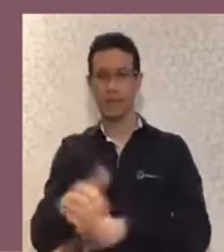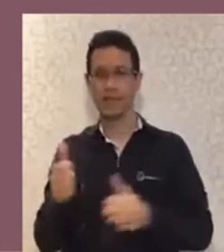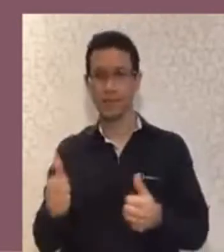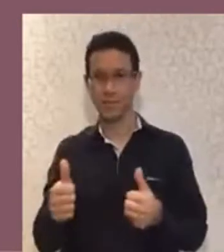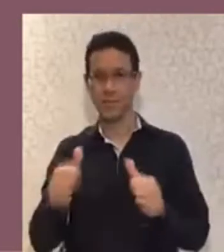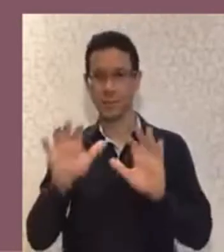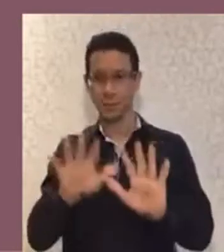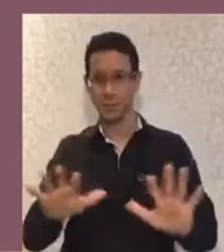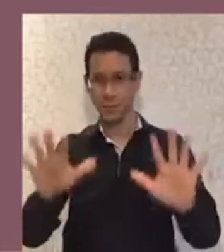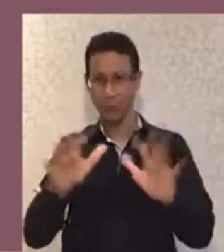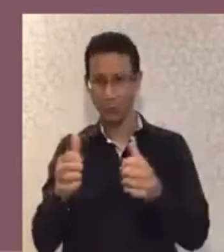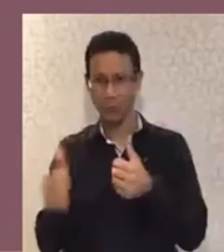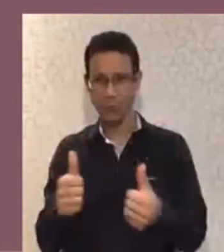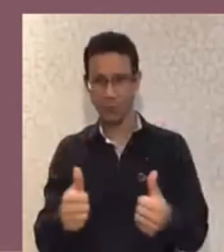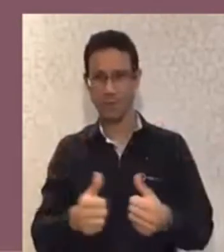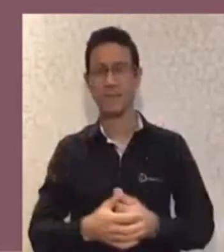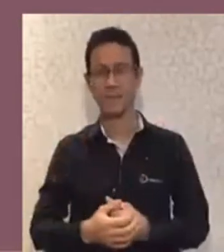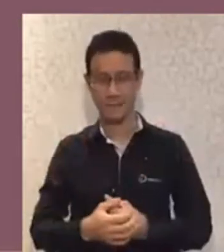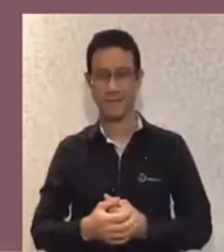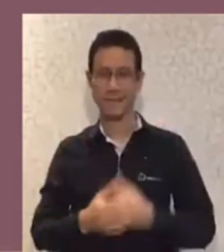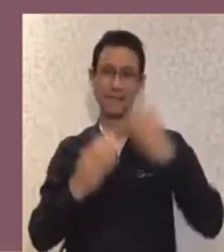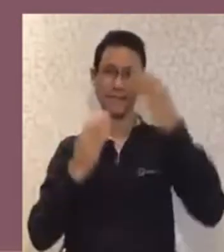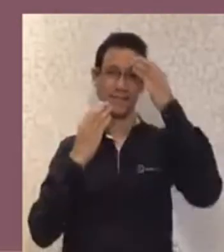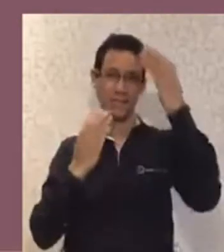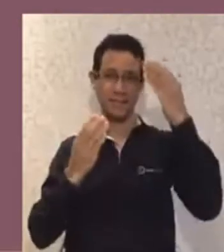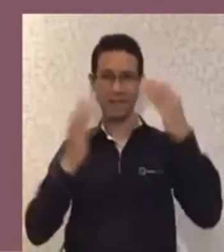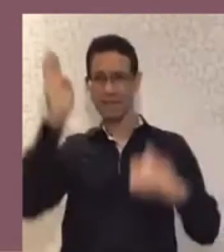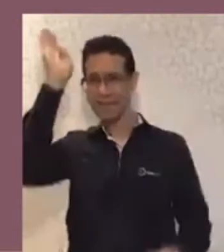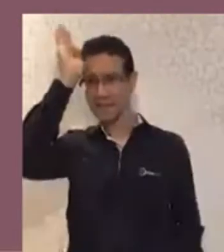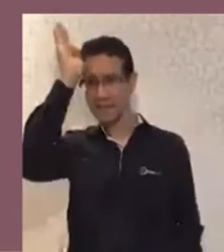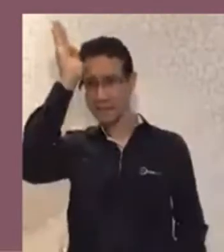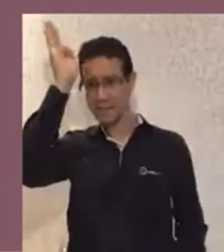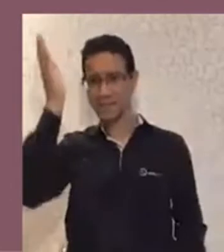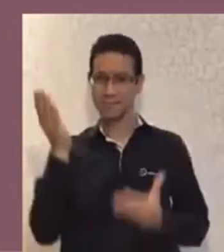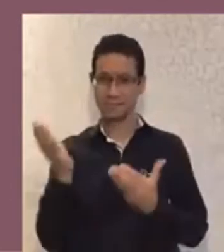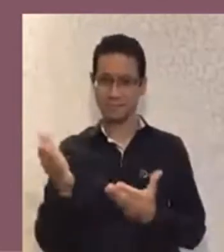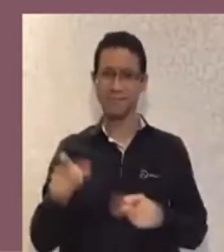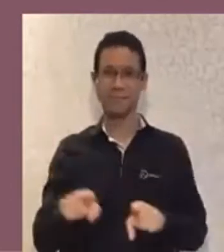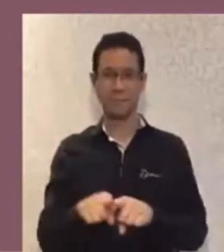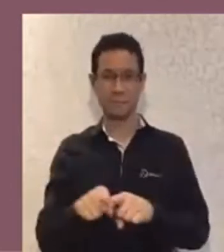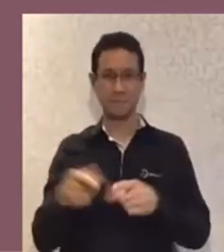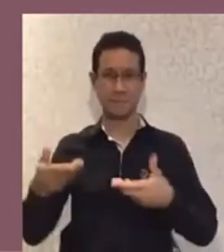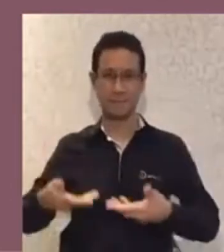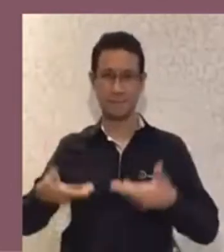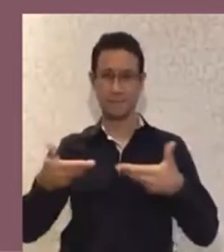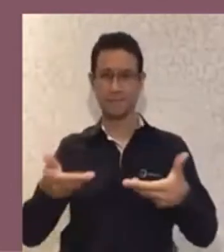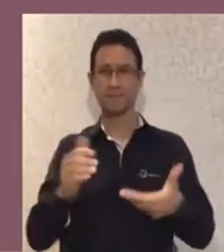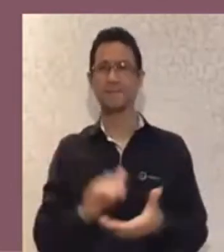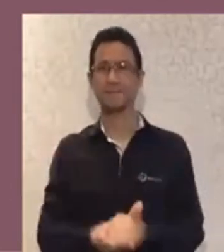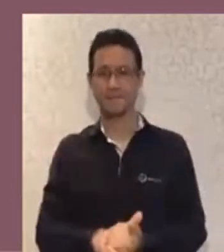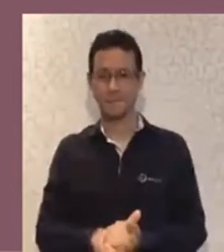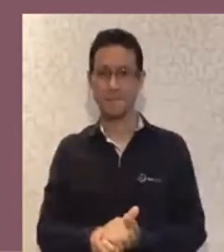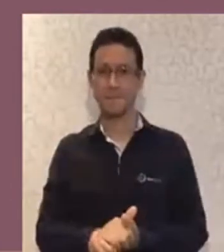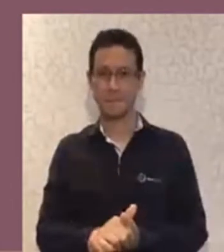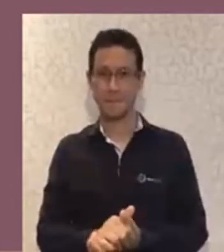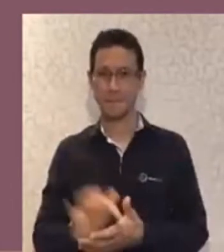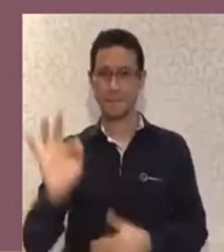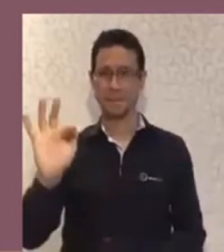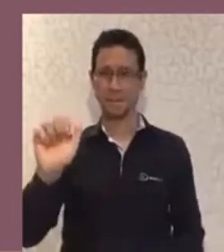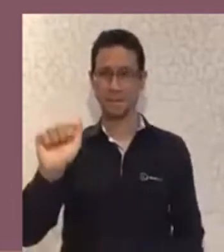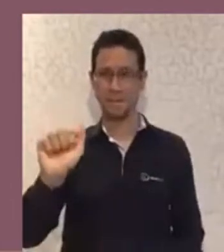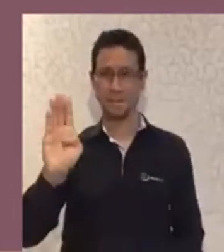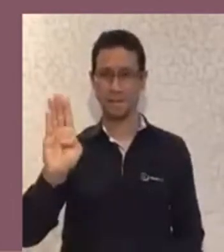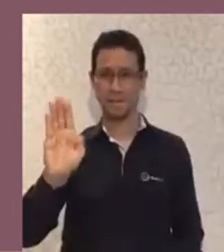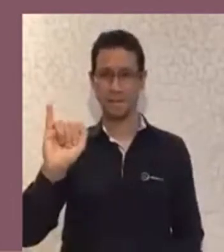e todos. Agradeço ao SESC, particularmente na pessoa do Fabiano, a participação